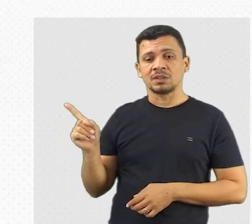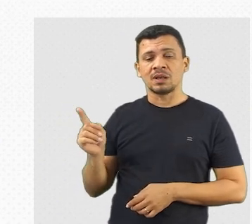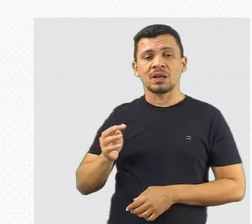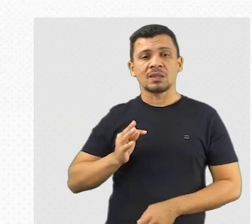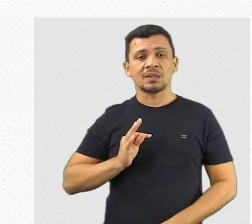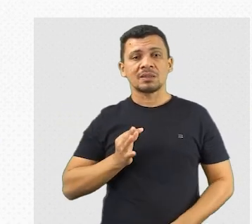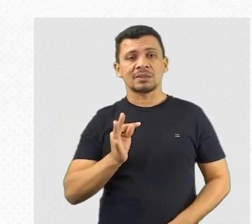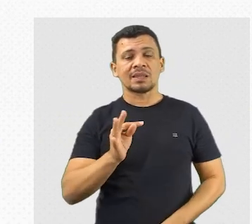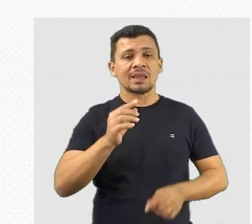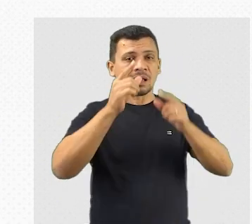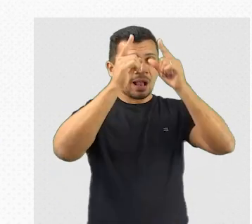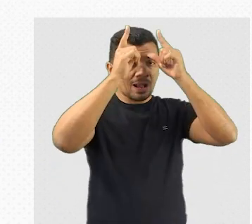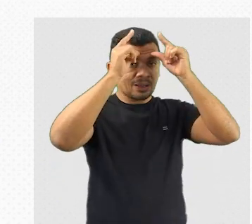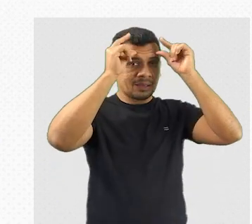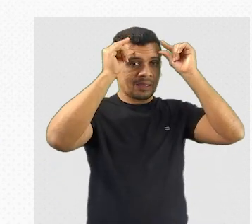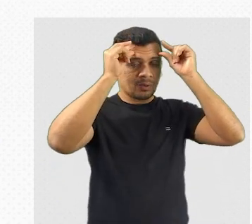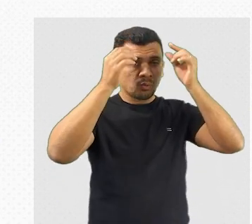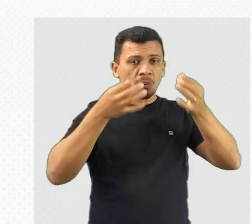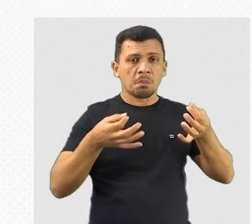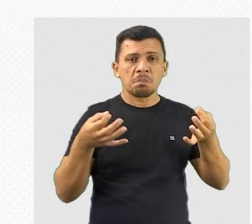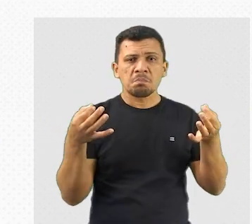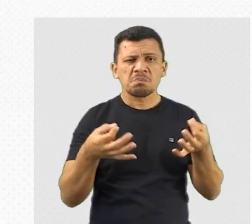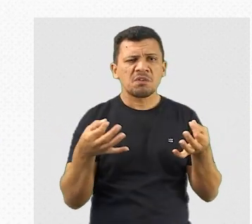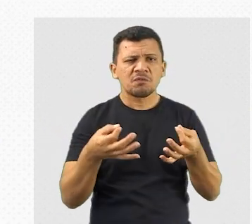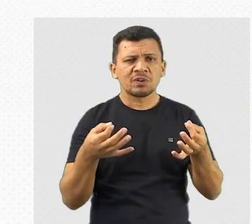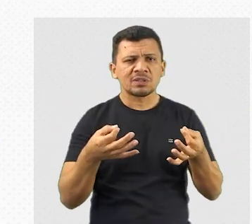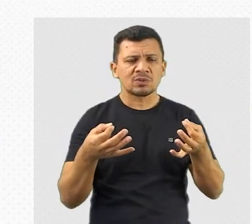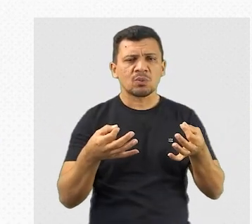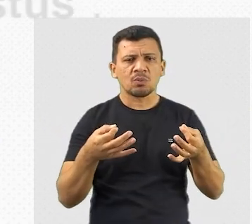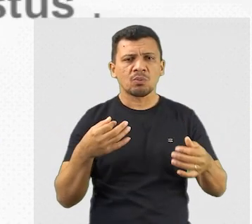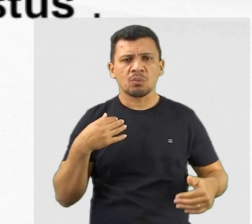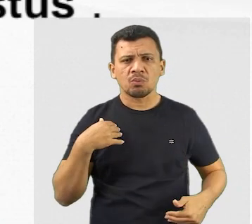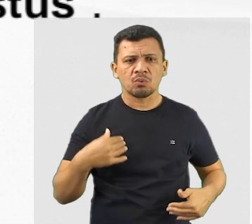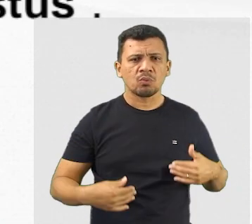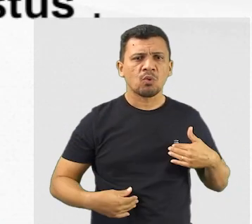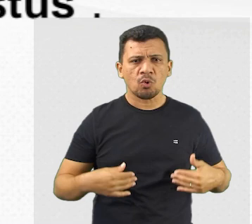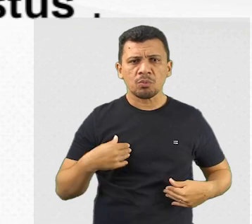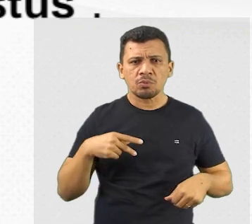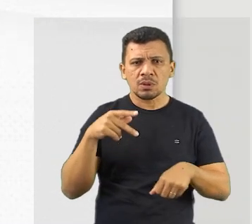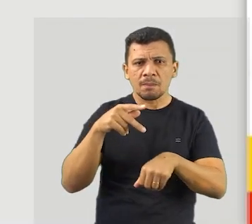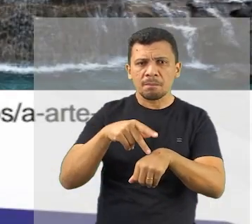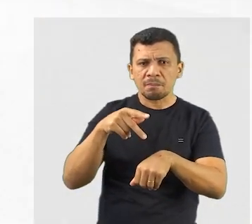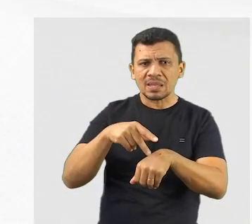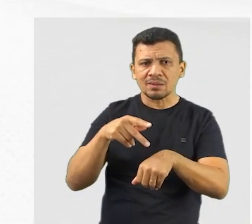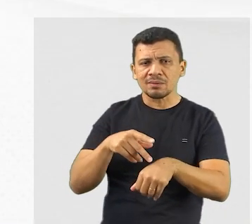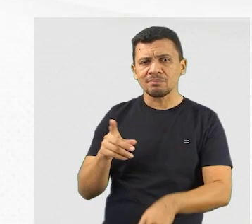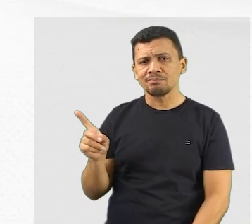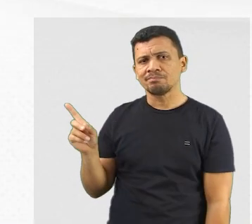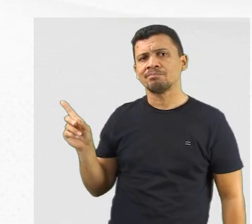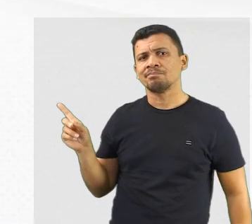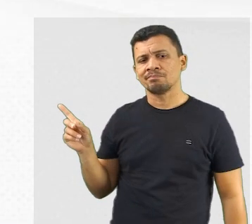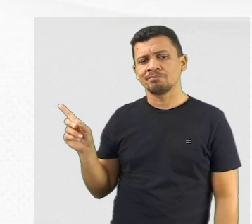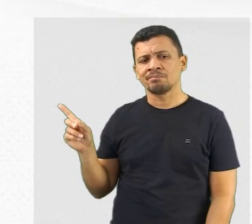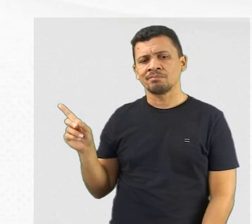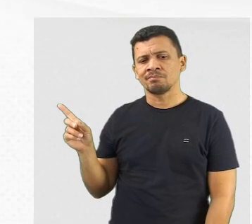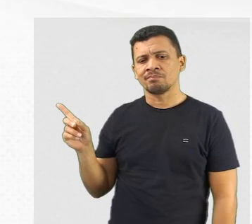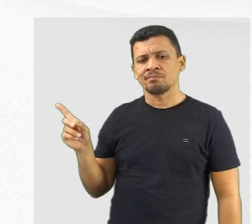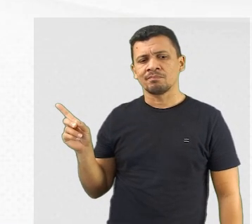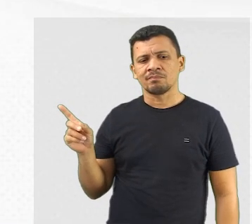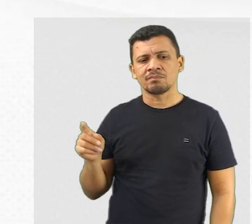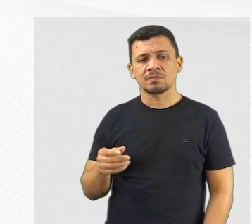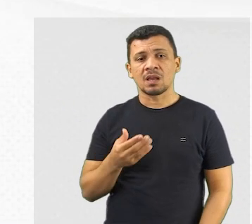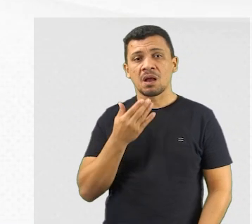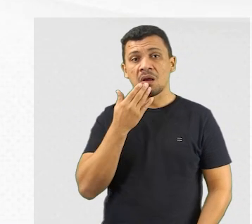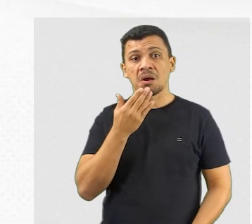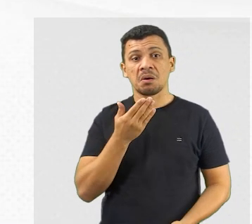da perfeição anatômica. Olha, isso aqui, professor, você está dizendo que estuda de pedra. Pois é, pedra e mármore, né, especificamente.